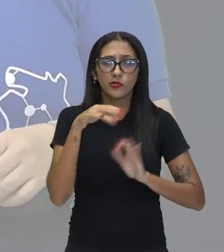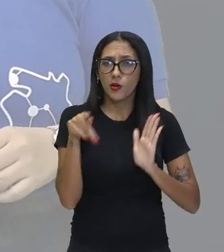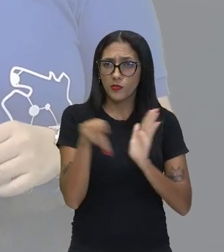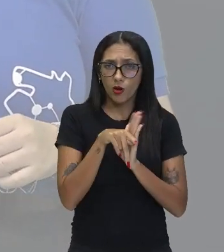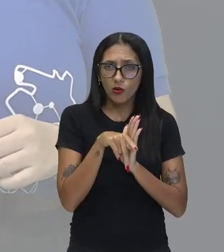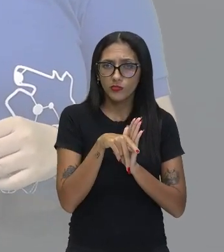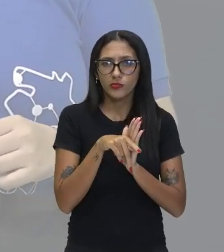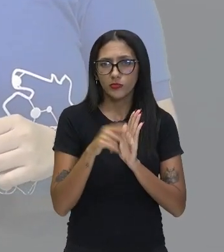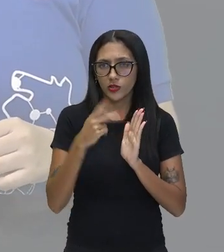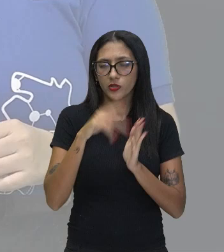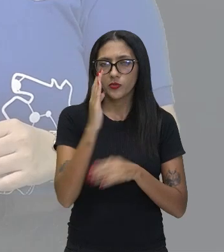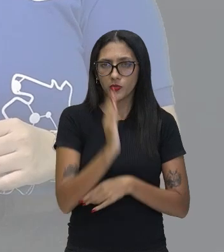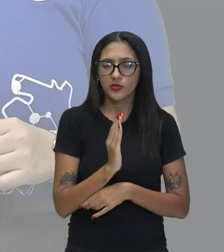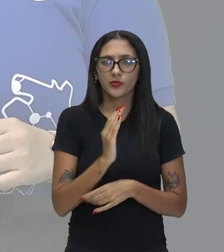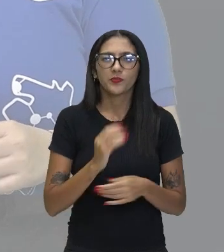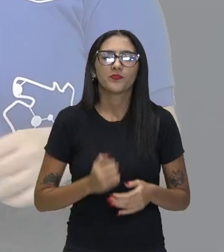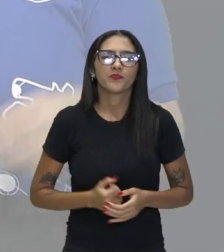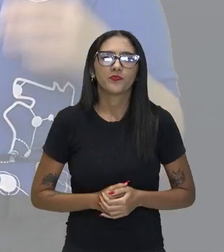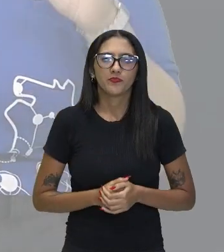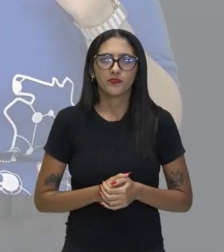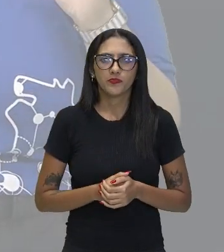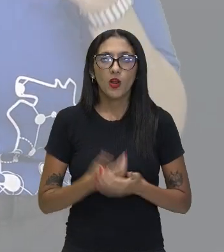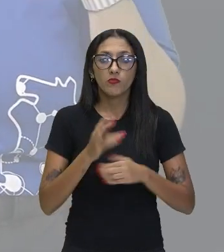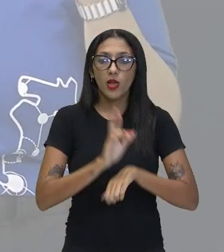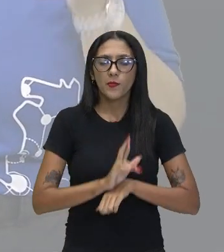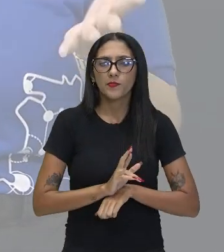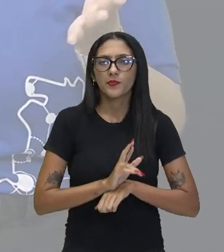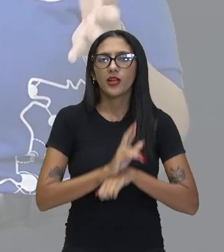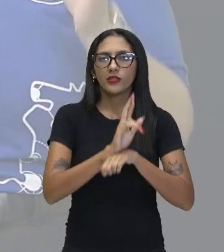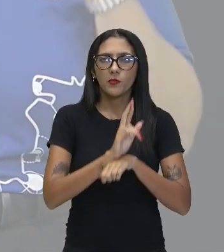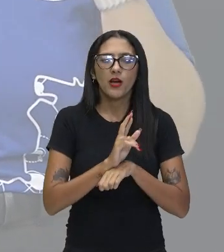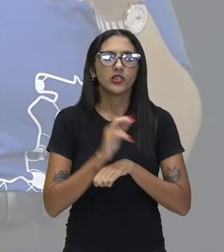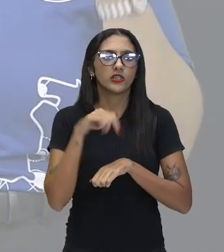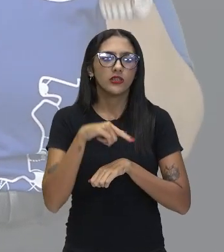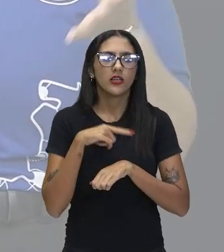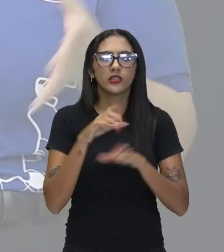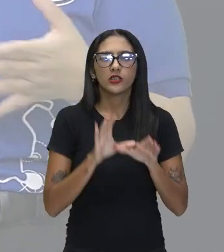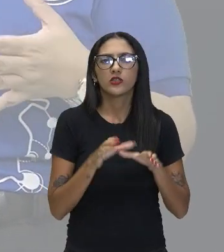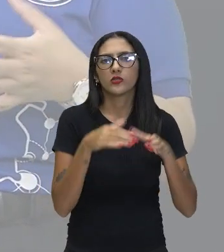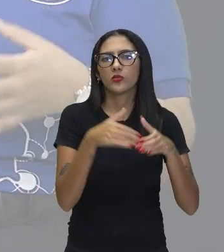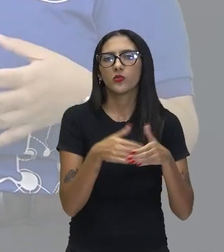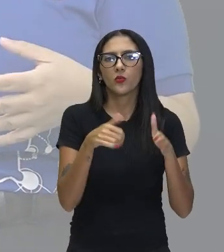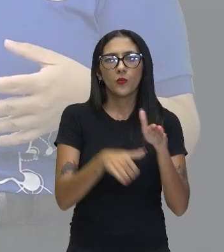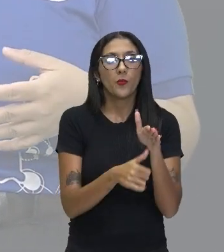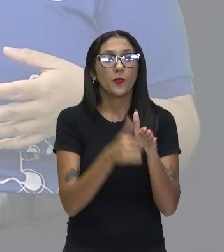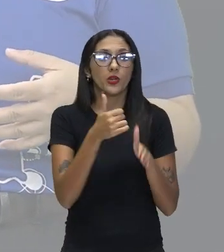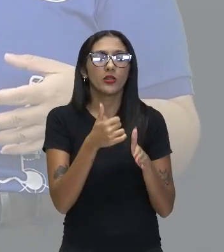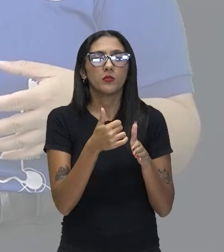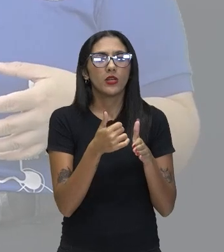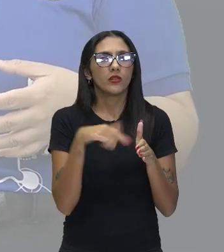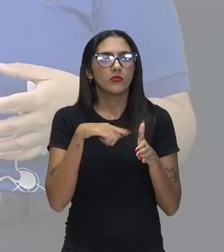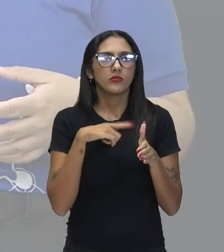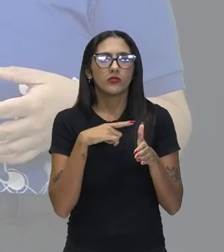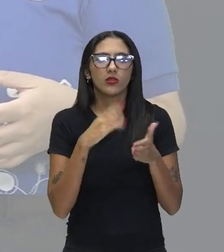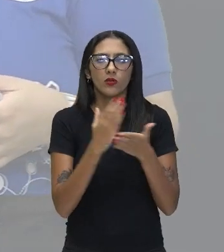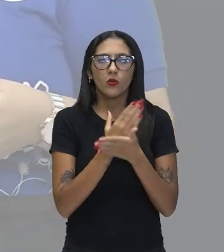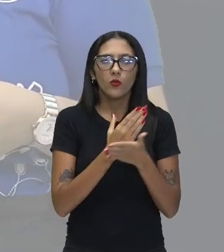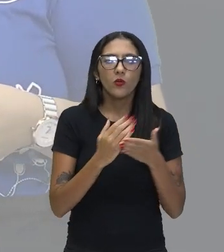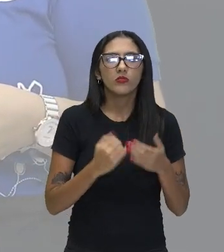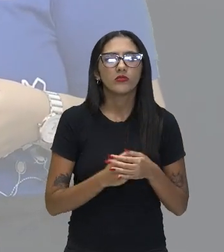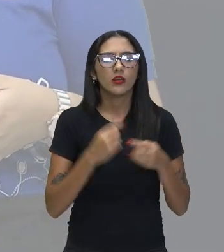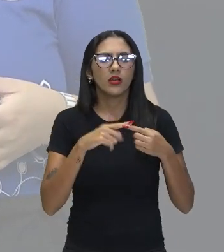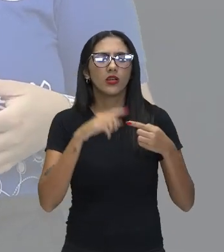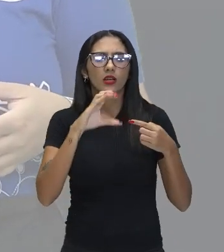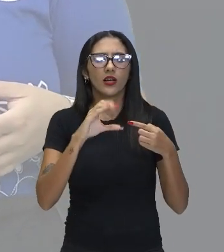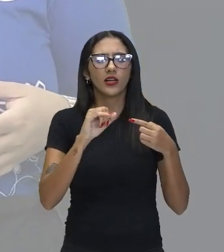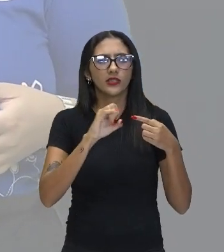como representantes desse movimento, ou melhor, dessa ala do Movimento Verde e Amarelo, podemos citar Cassiano